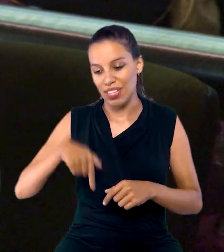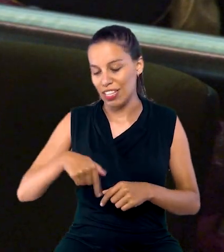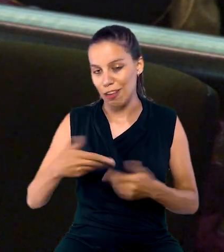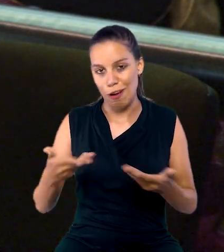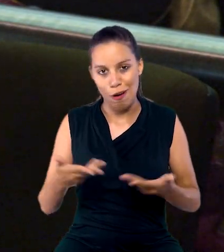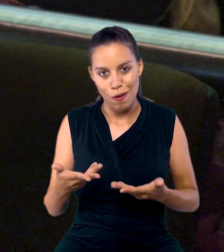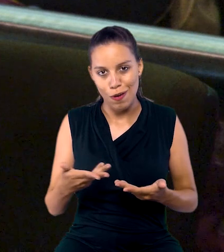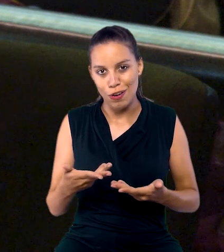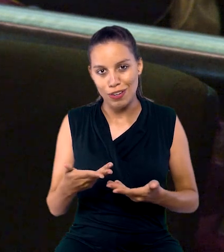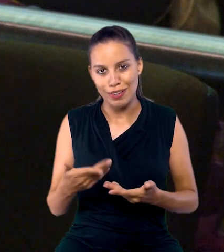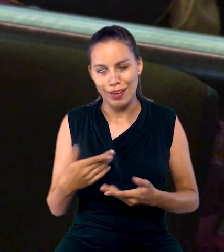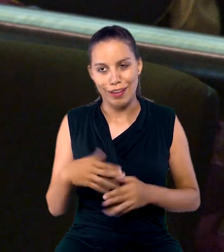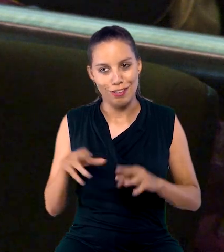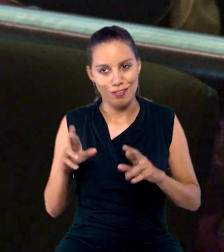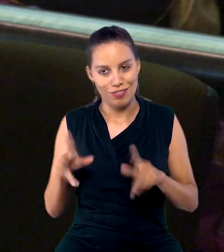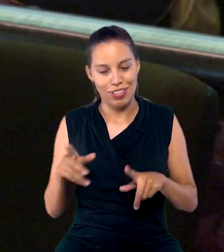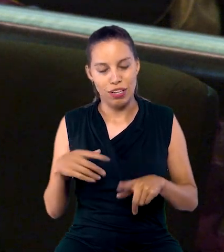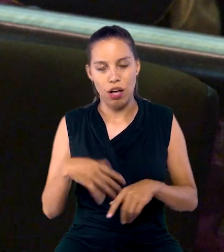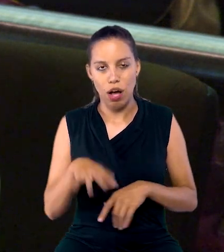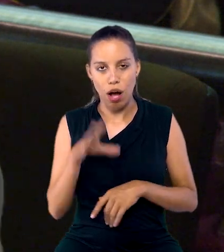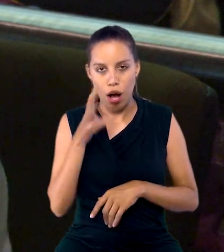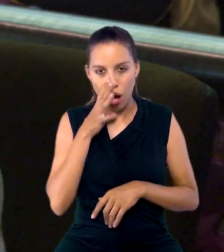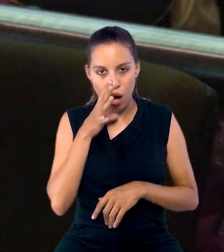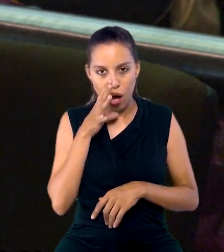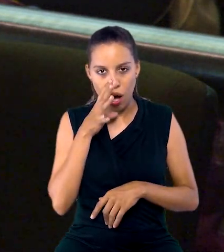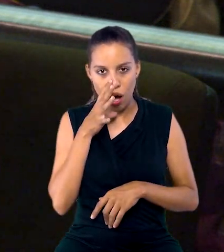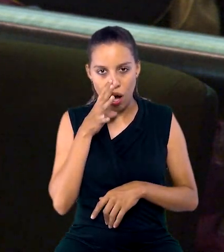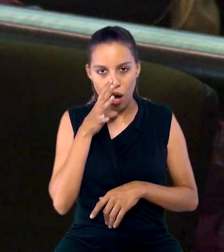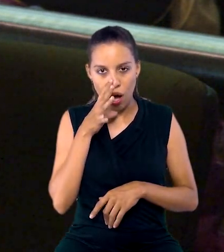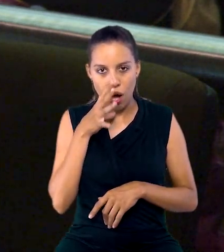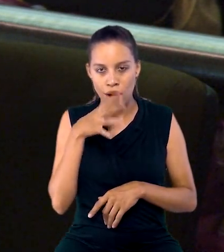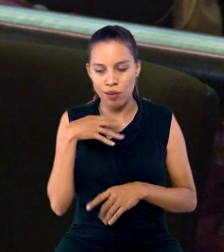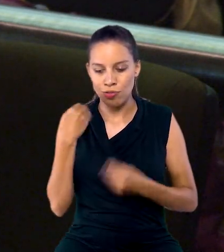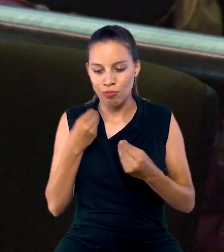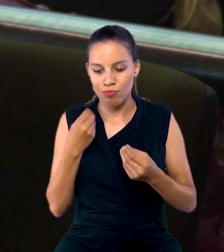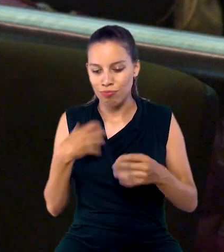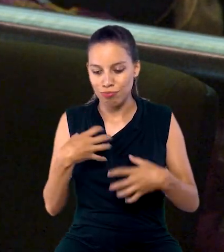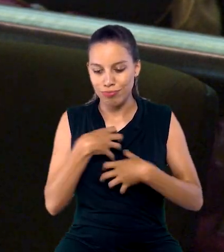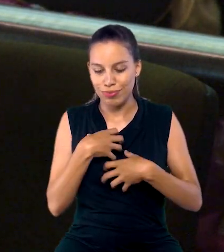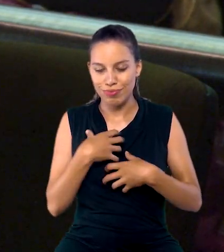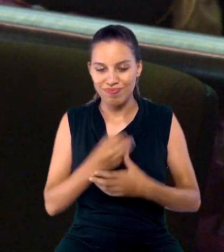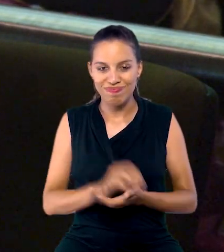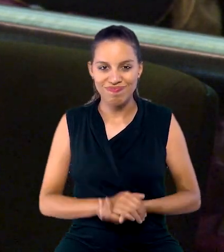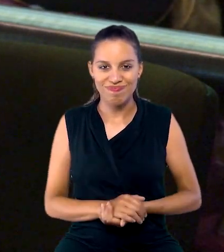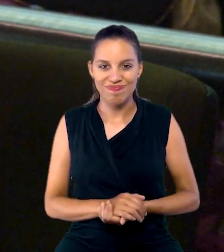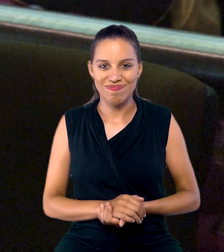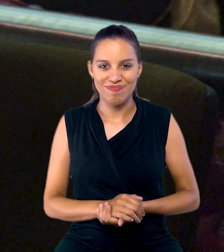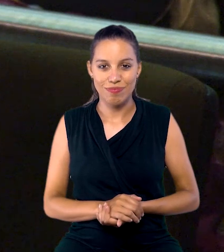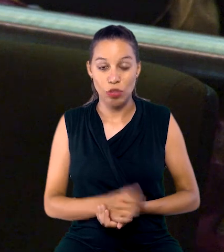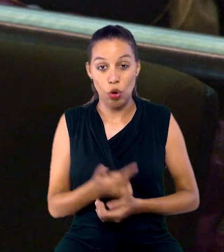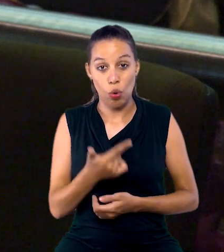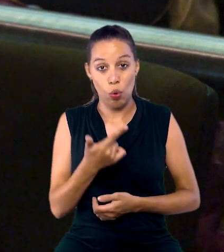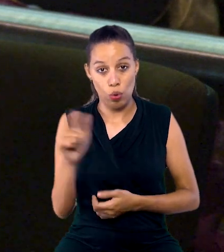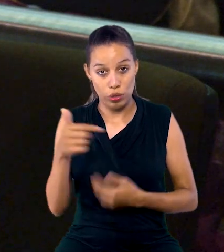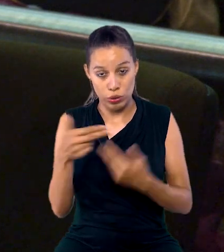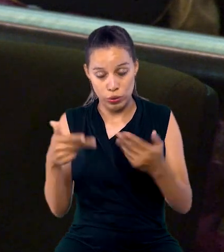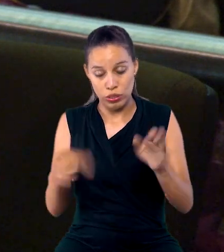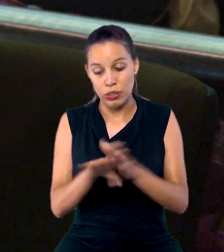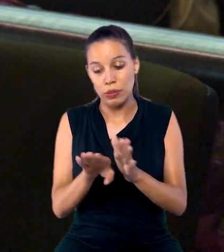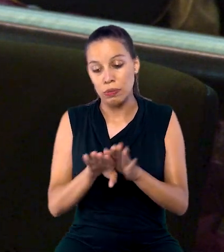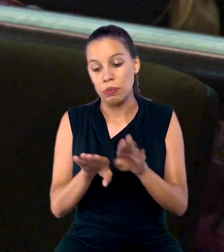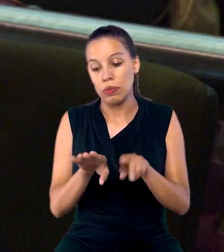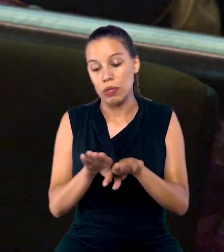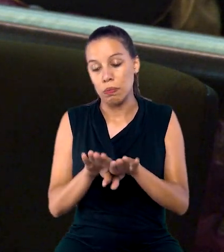presença faz muita diferença e é encantador toda essa potência. A segunda coisa